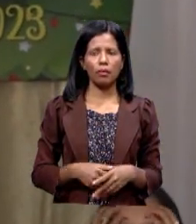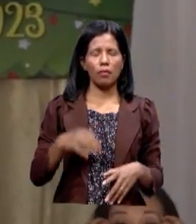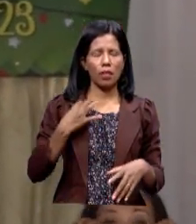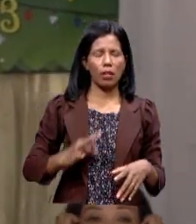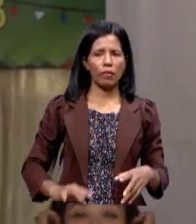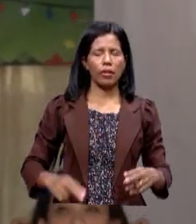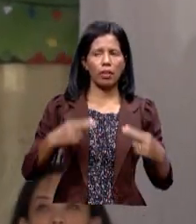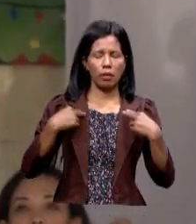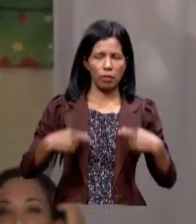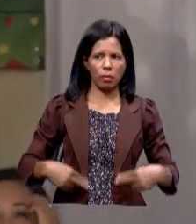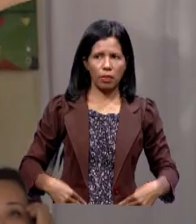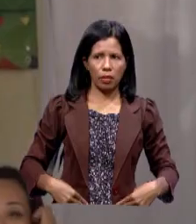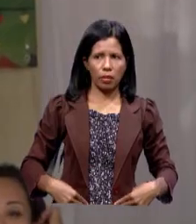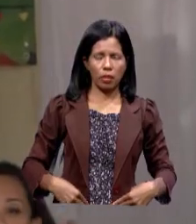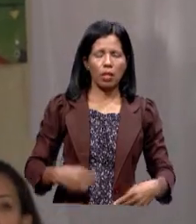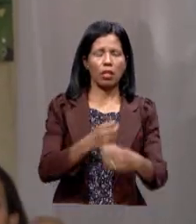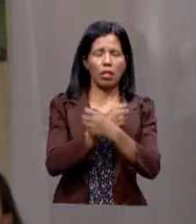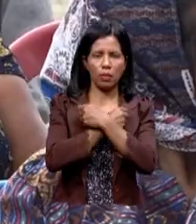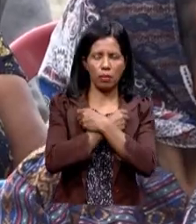Fraternidade humana que até que redome malo.